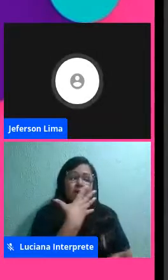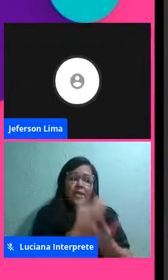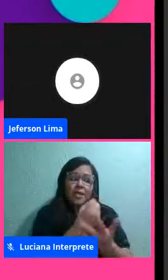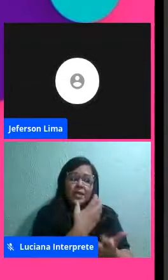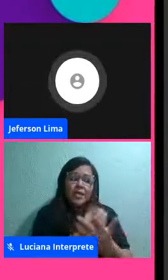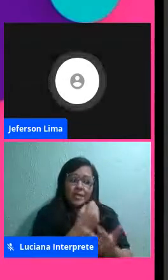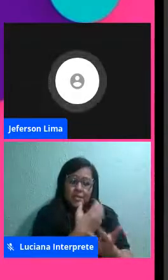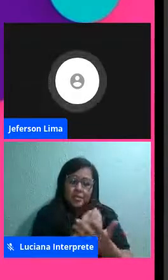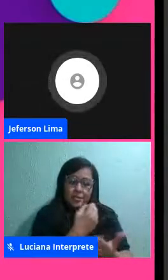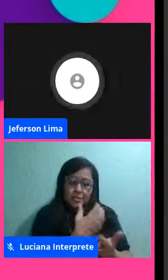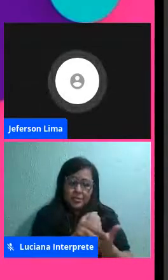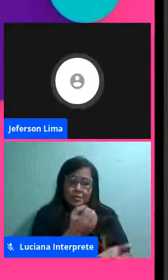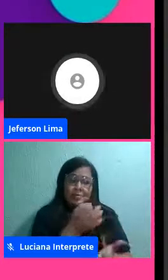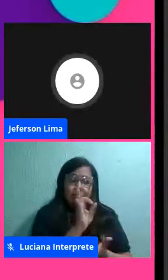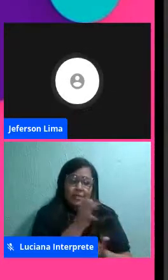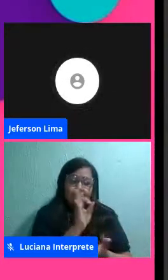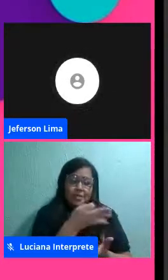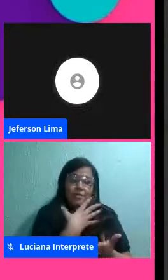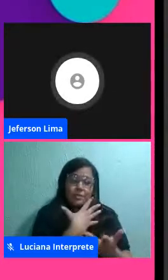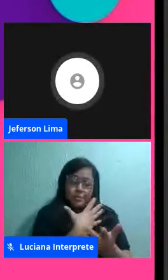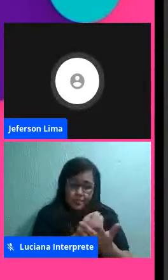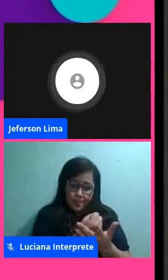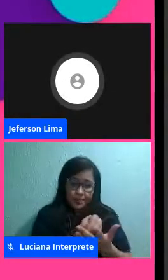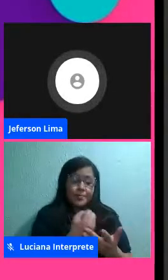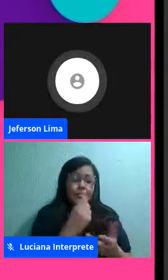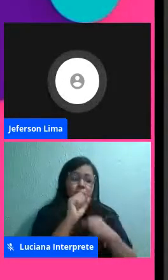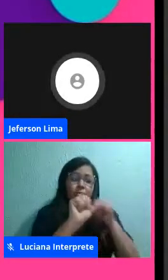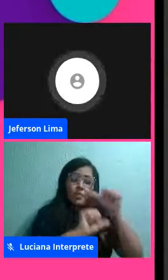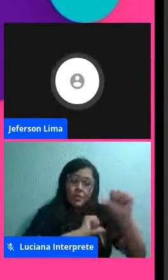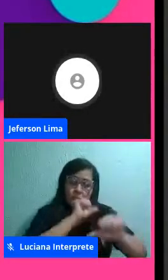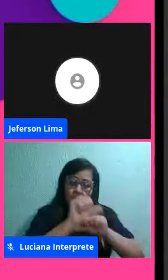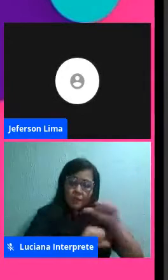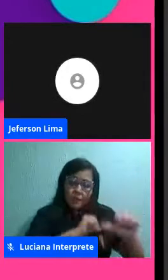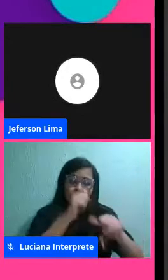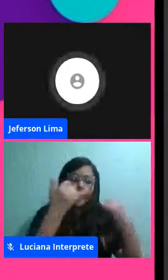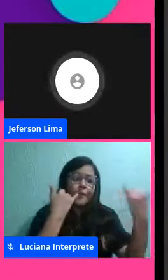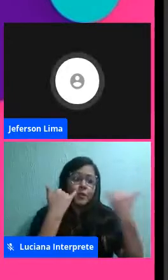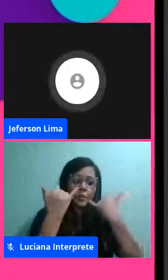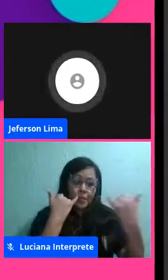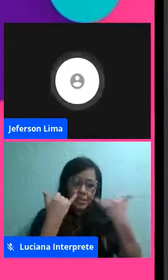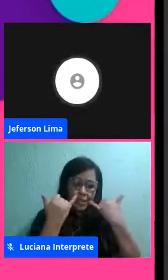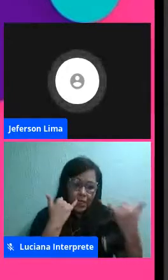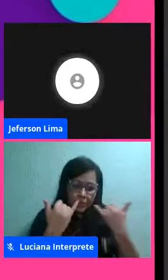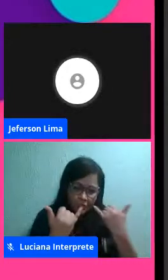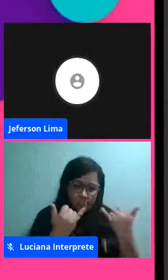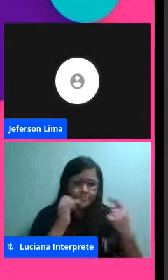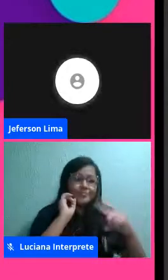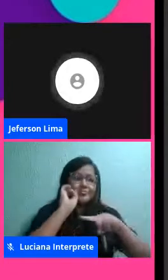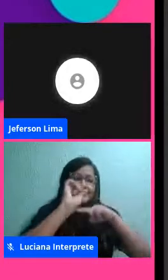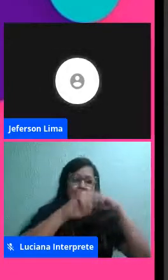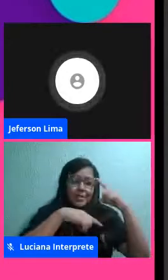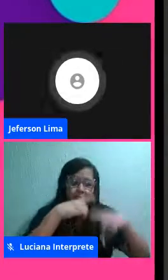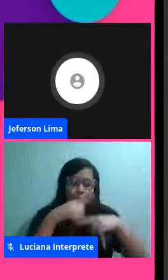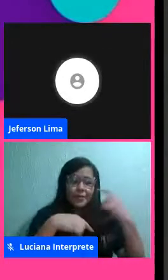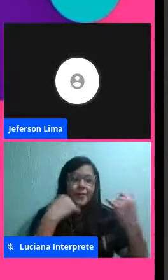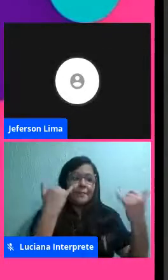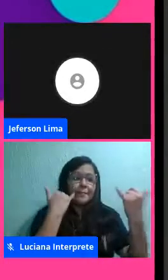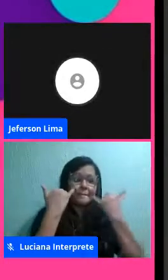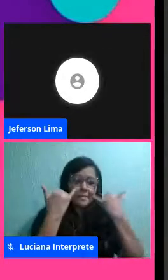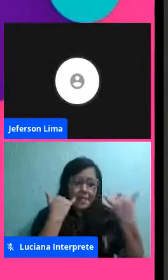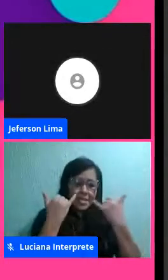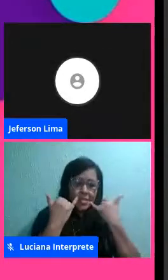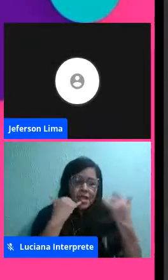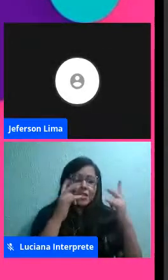seguinte, ó. Recebe a publicação, transforma ela numa mensagem. A mensagem vai ter esse formato, porque eu